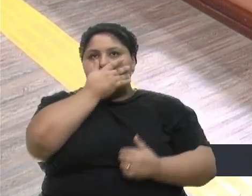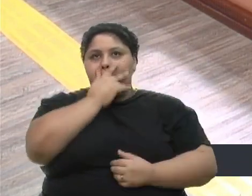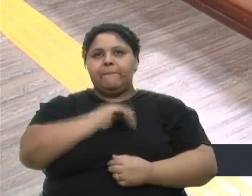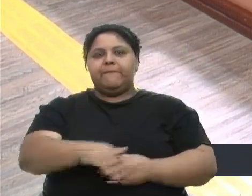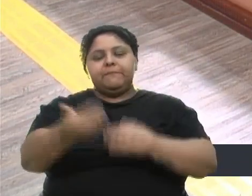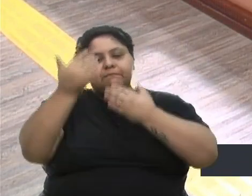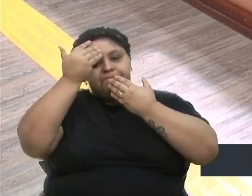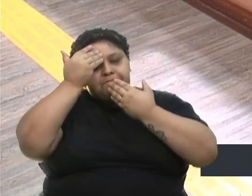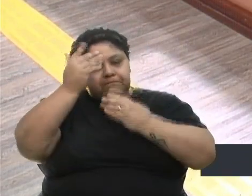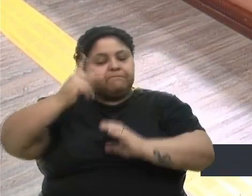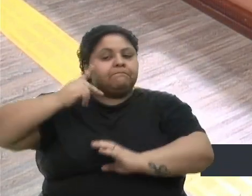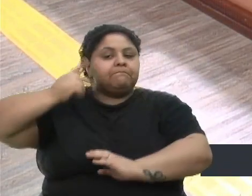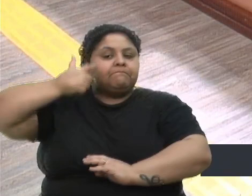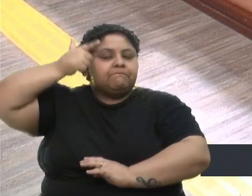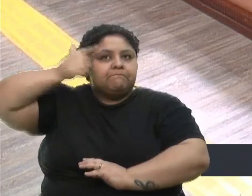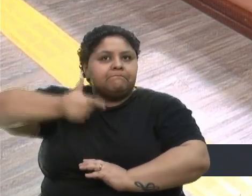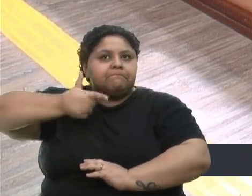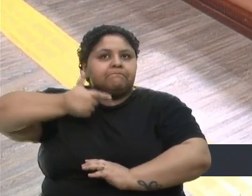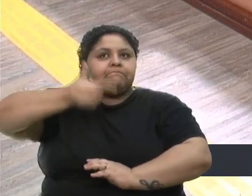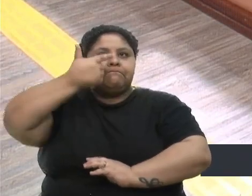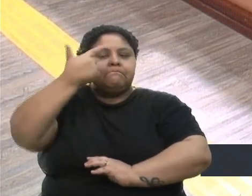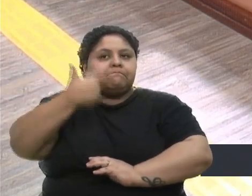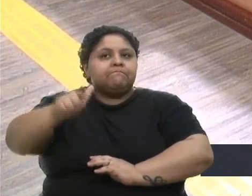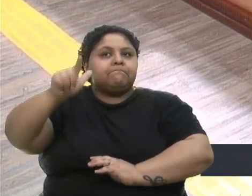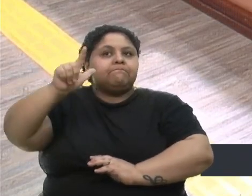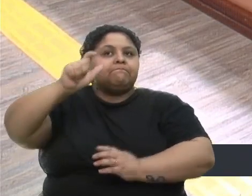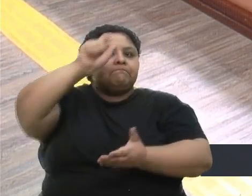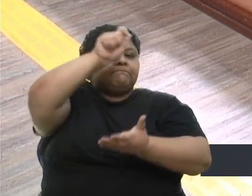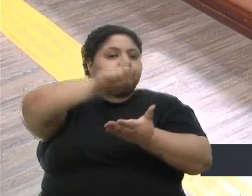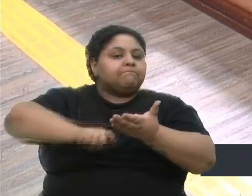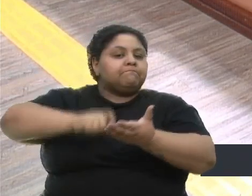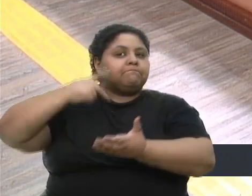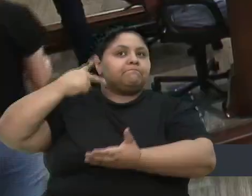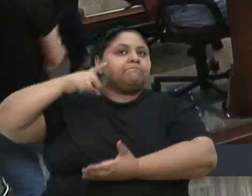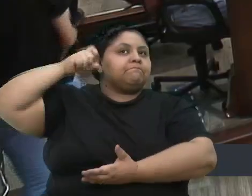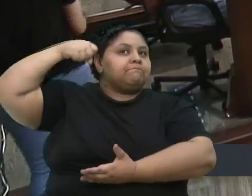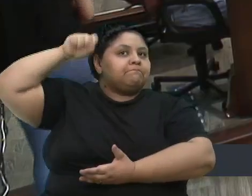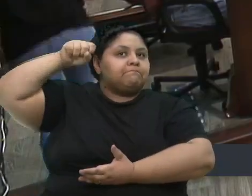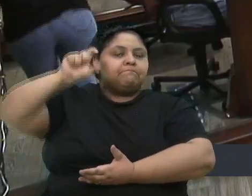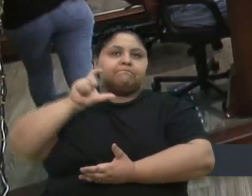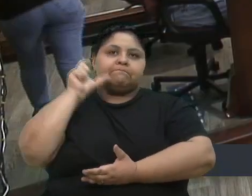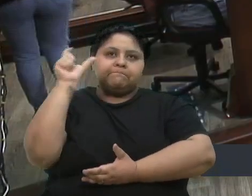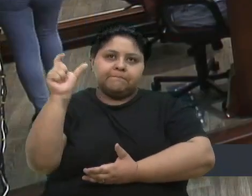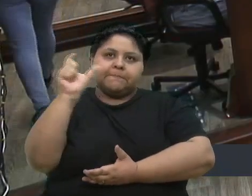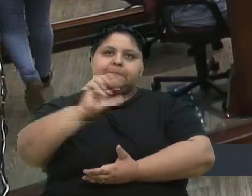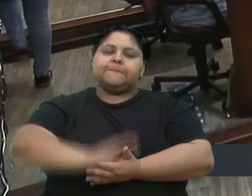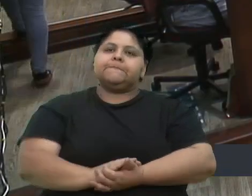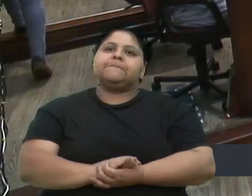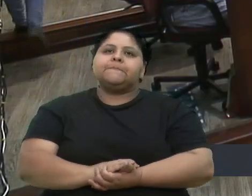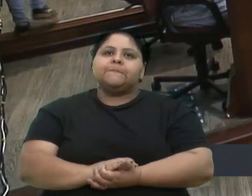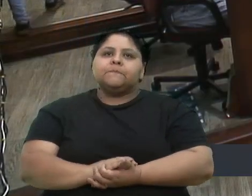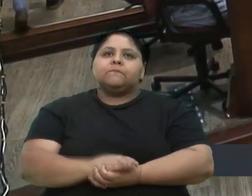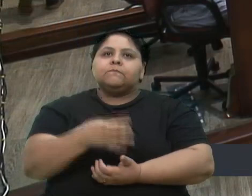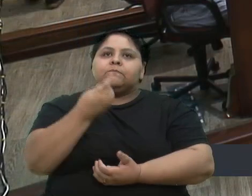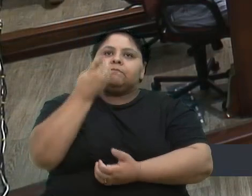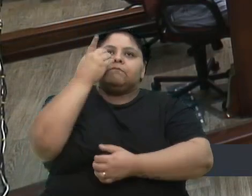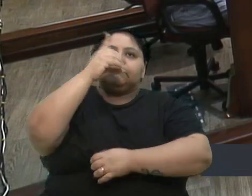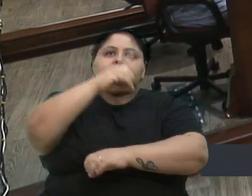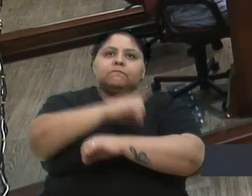Obrigado, vereador Lucas. Próximo inscrito, vereador Xuxa. Bom dia, com a palavra. Presidente. Bom